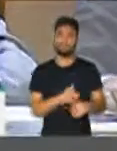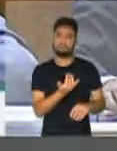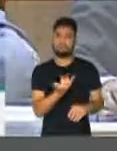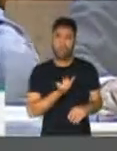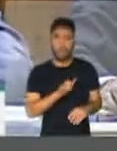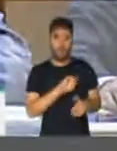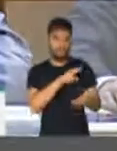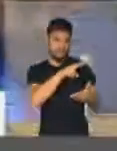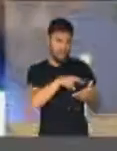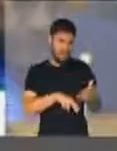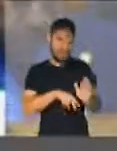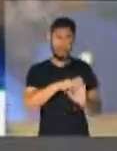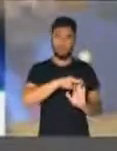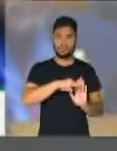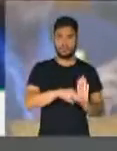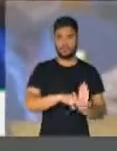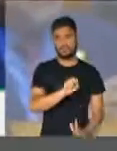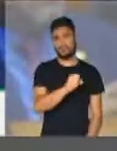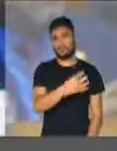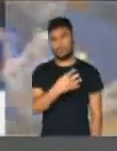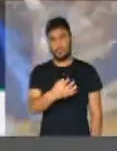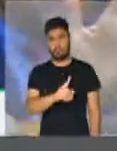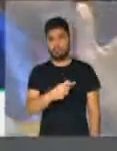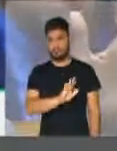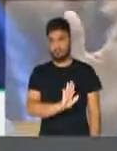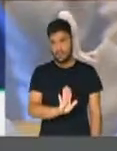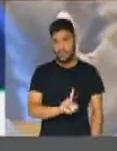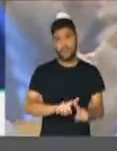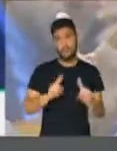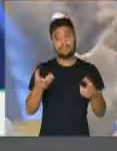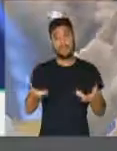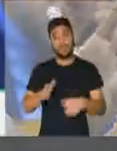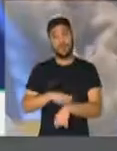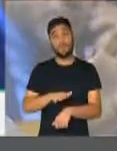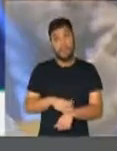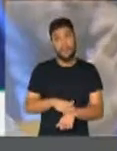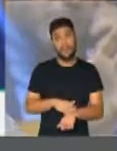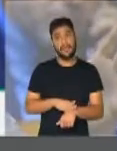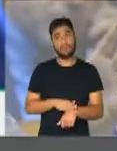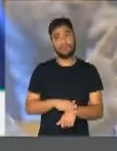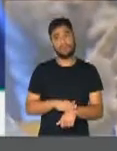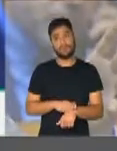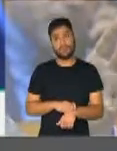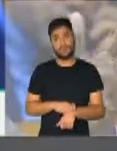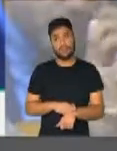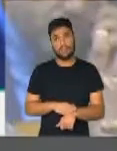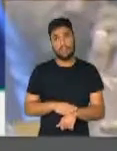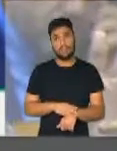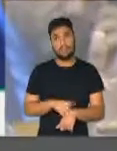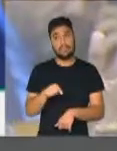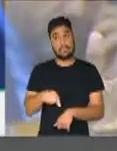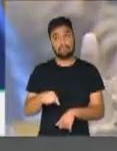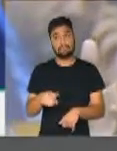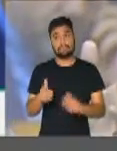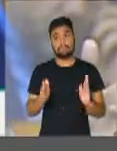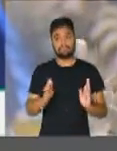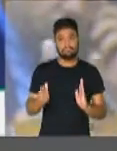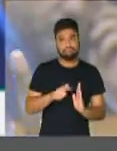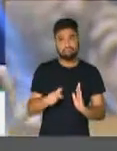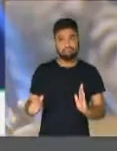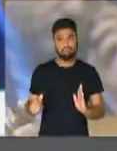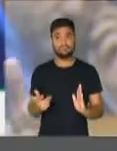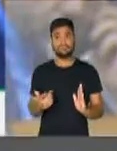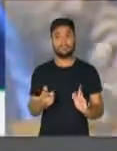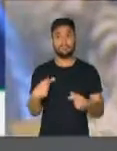tem leitura de medida provisória, senhor presidente, acho que é a oportunidade rara que nós devemos